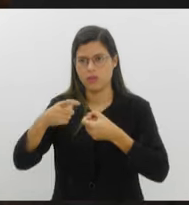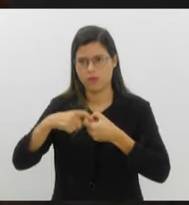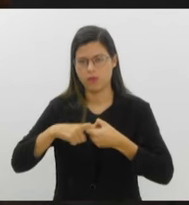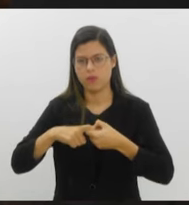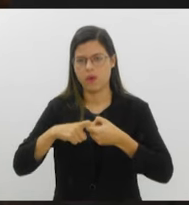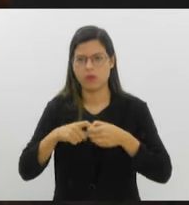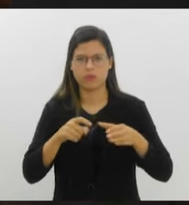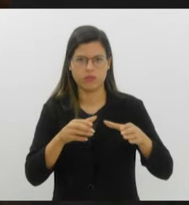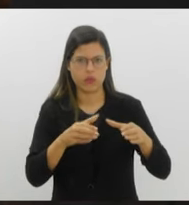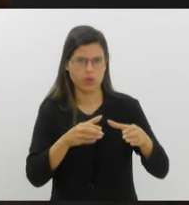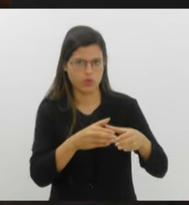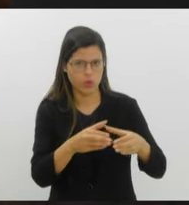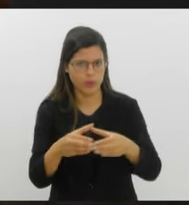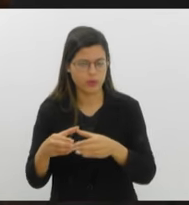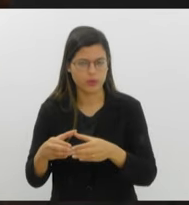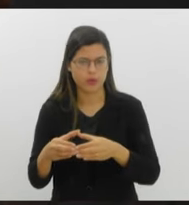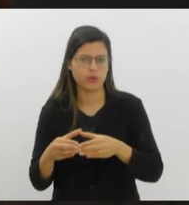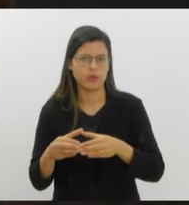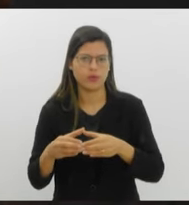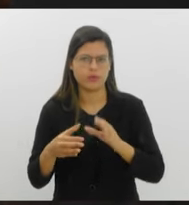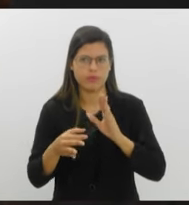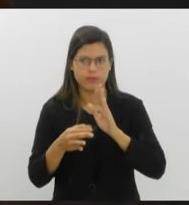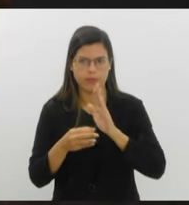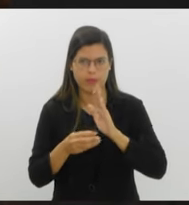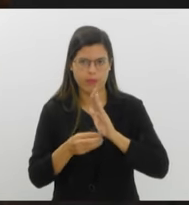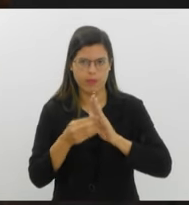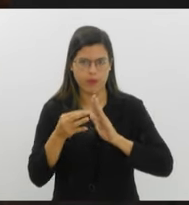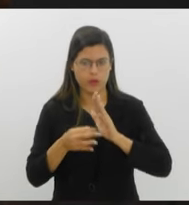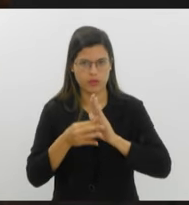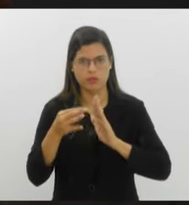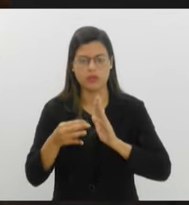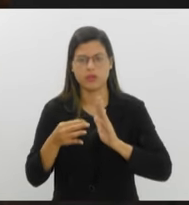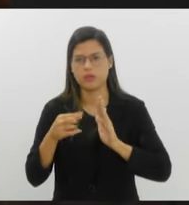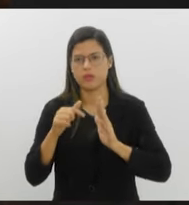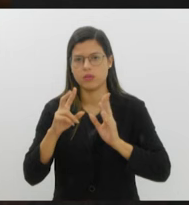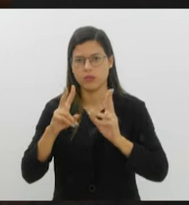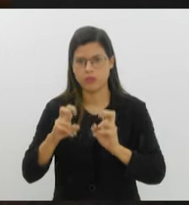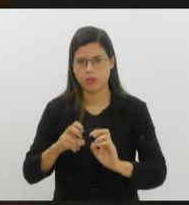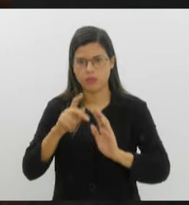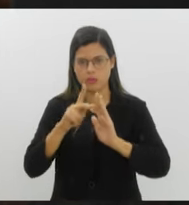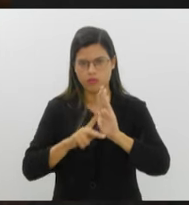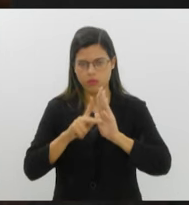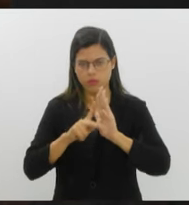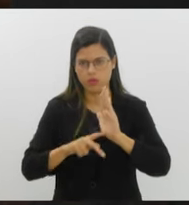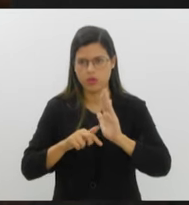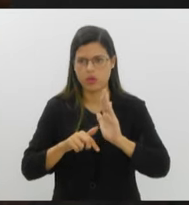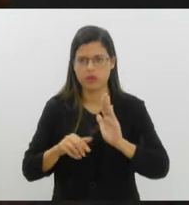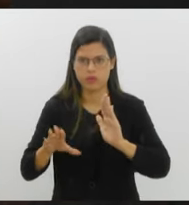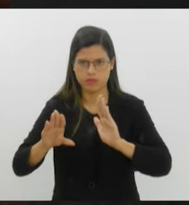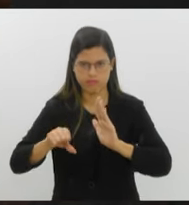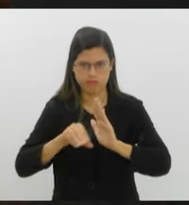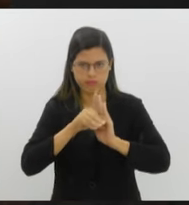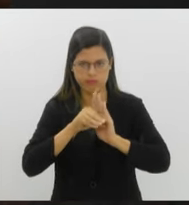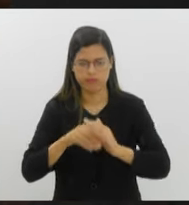às comissões para parecer sobre o projeto e sobre as emendas.